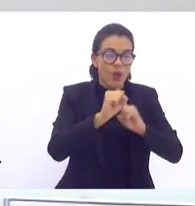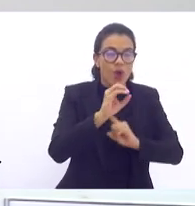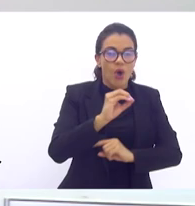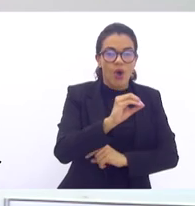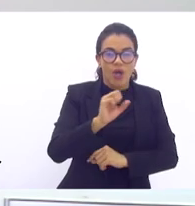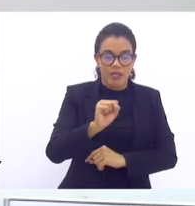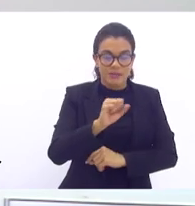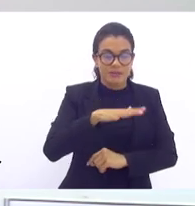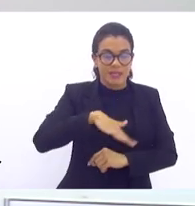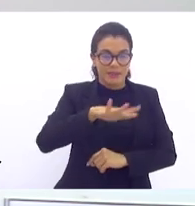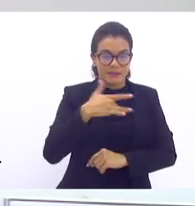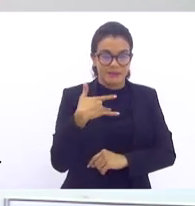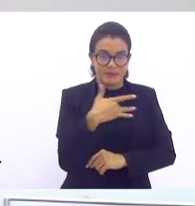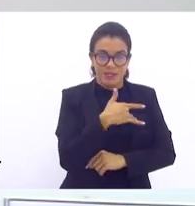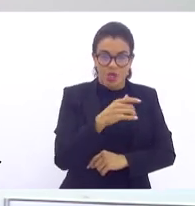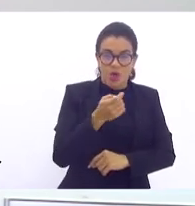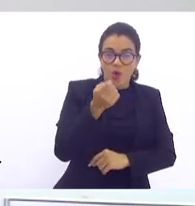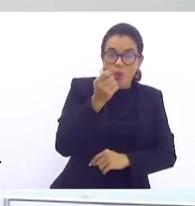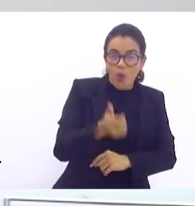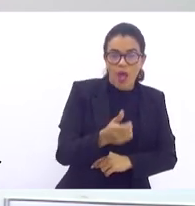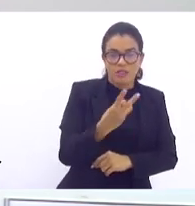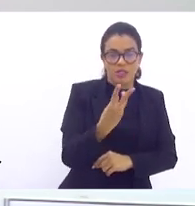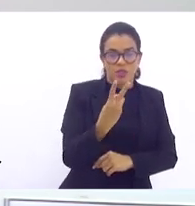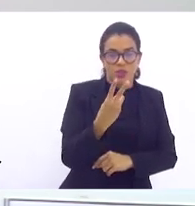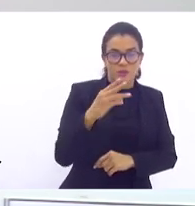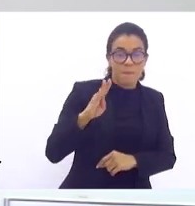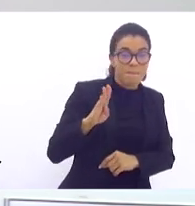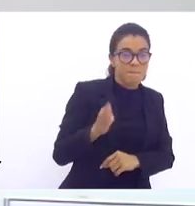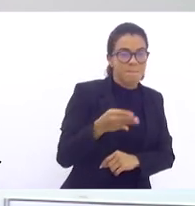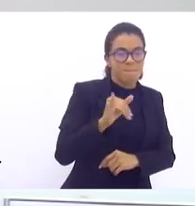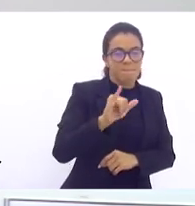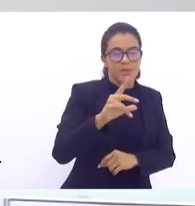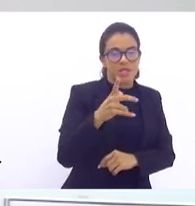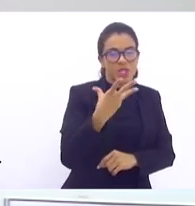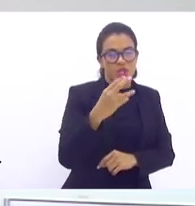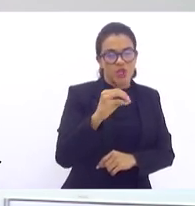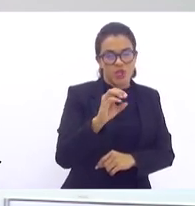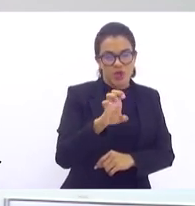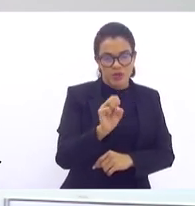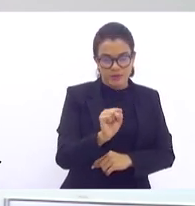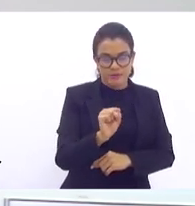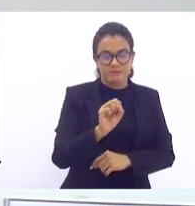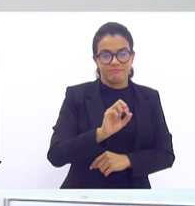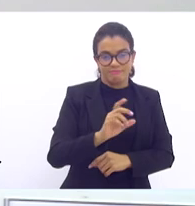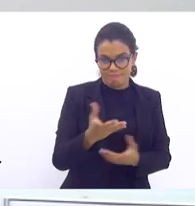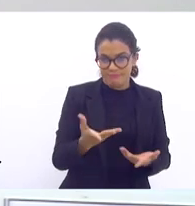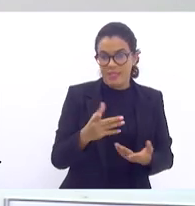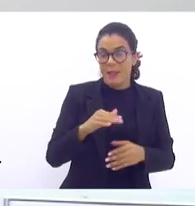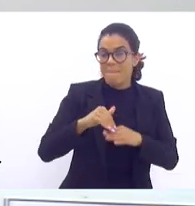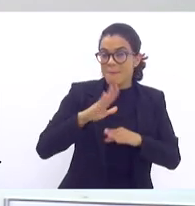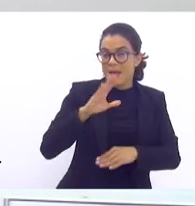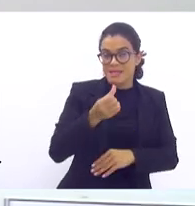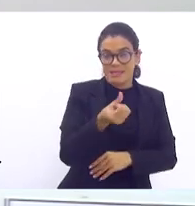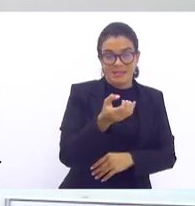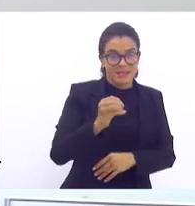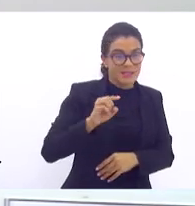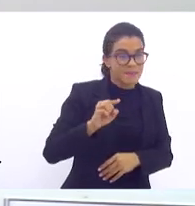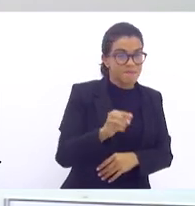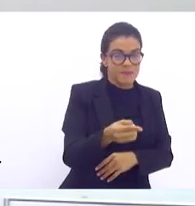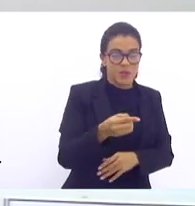de saúde quase 2 bilhões de reais e nós temos no Ceará mais de 60 mil